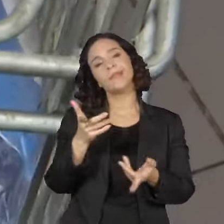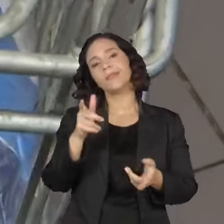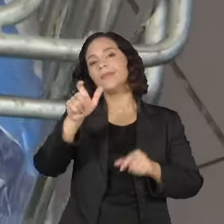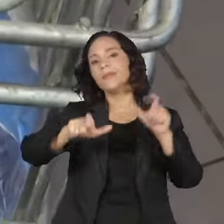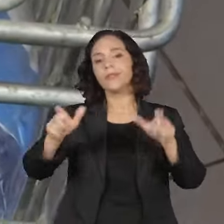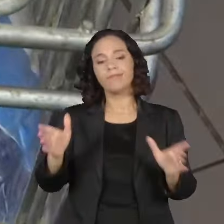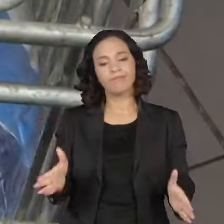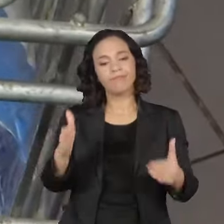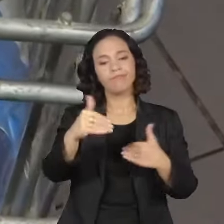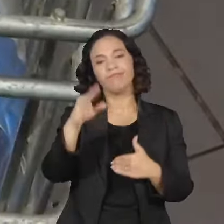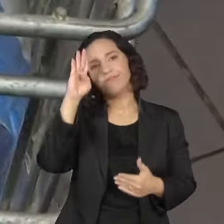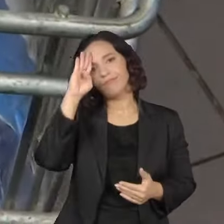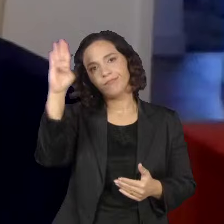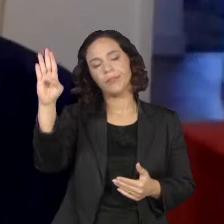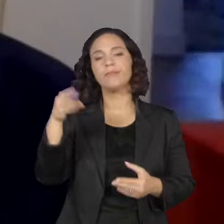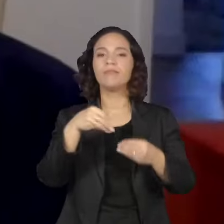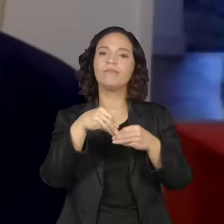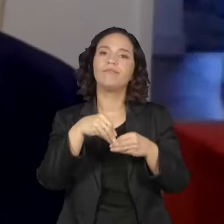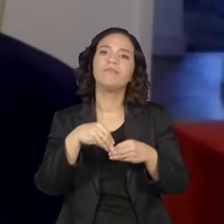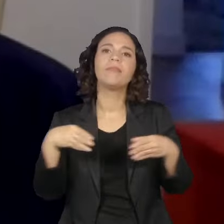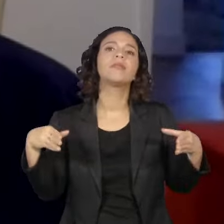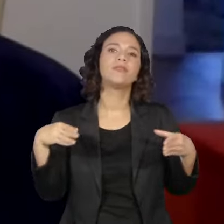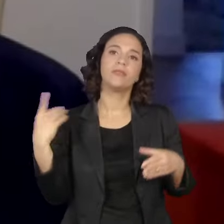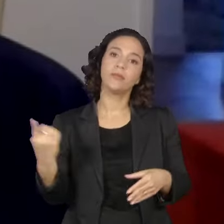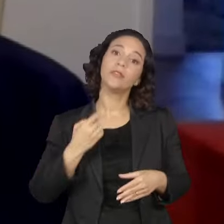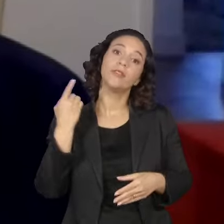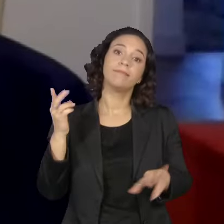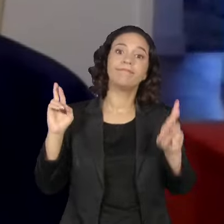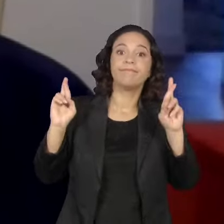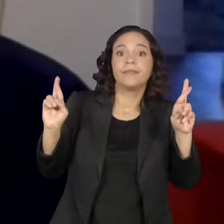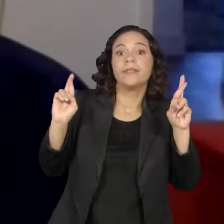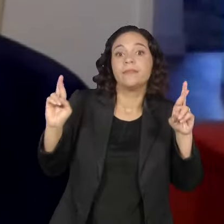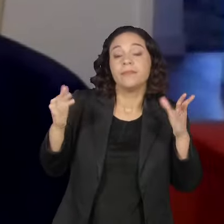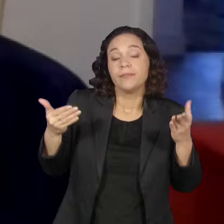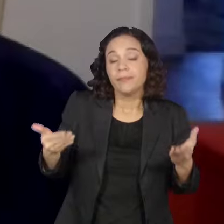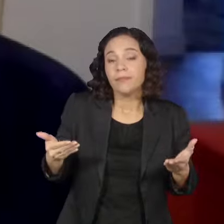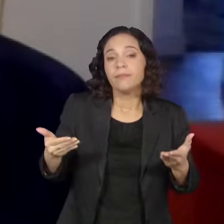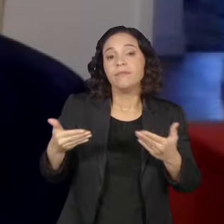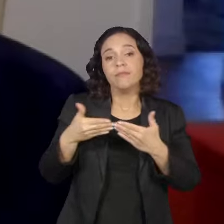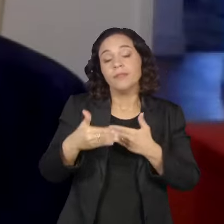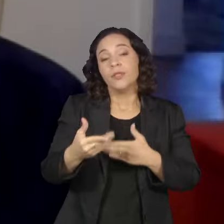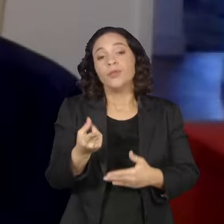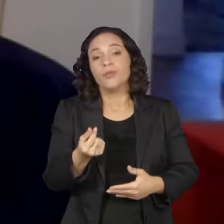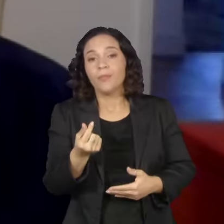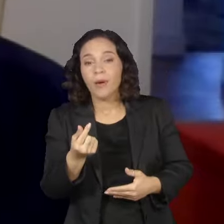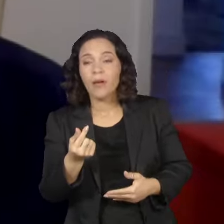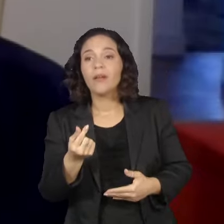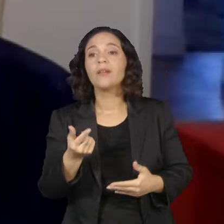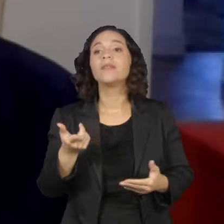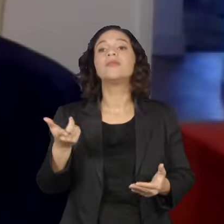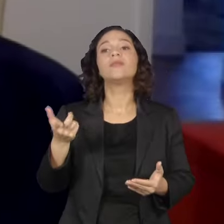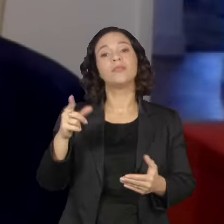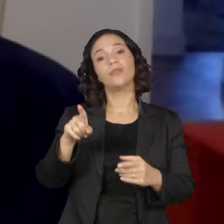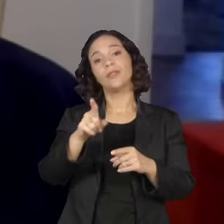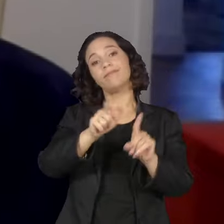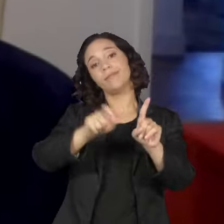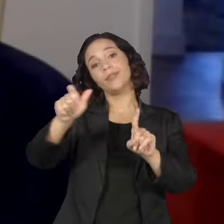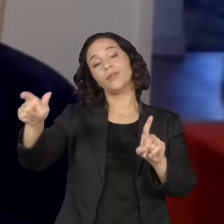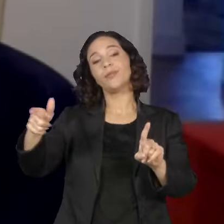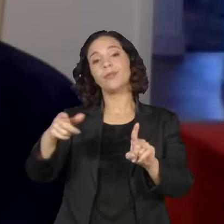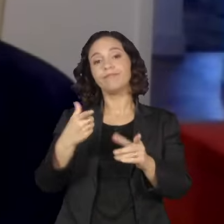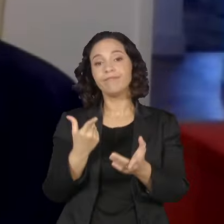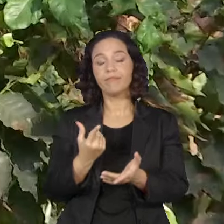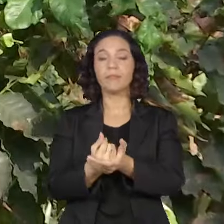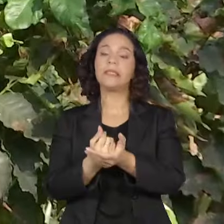básica, prejudicando muito o desempenho que nós esperávamos dos preços e atingindo a figura do consumidor